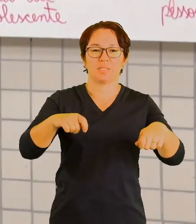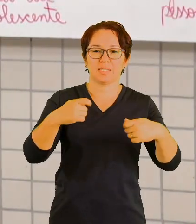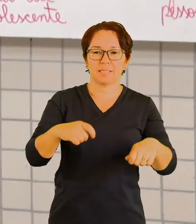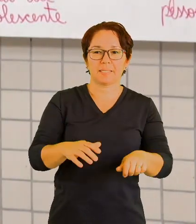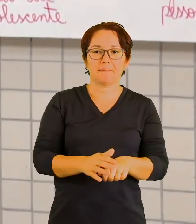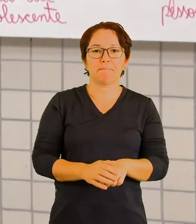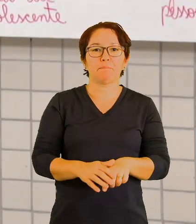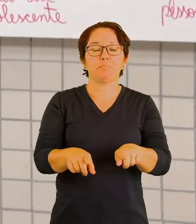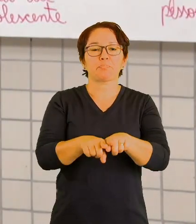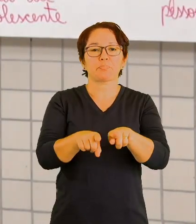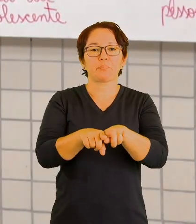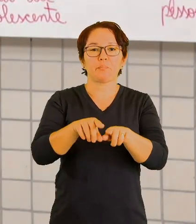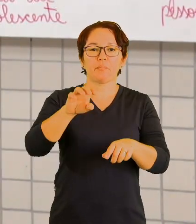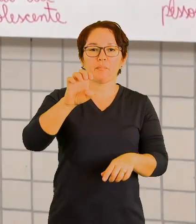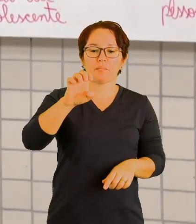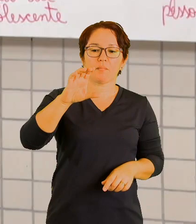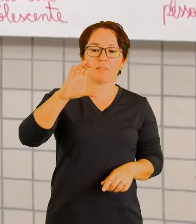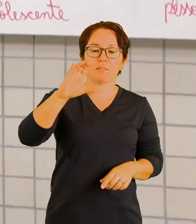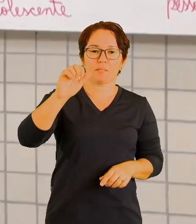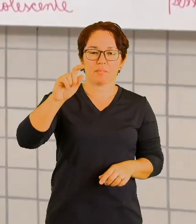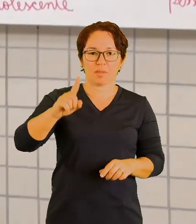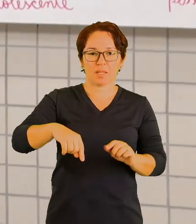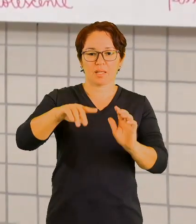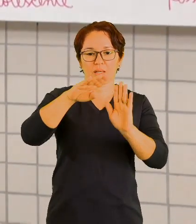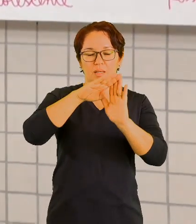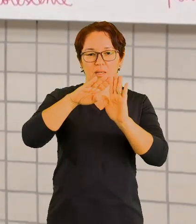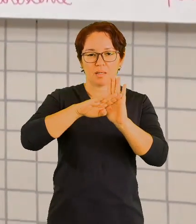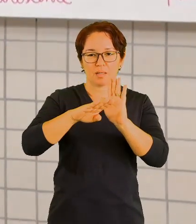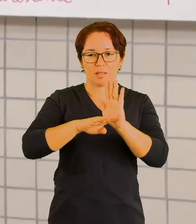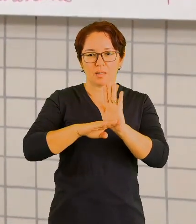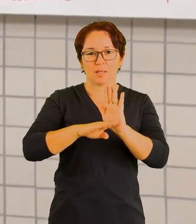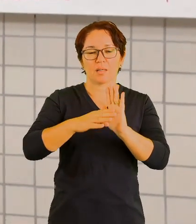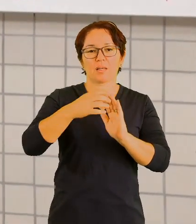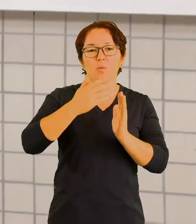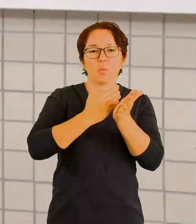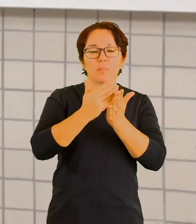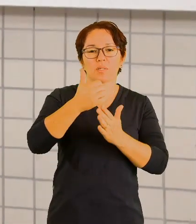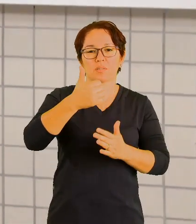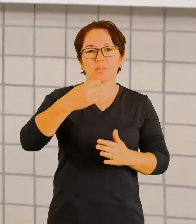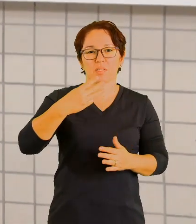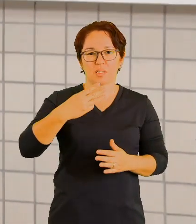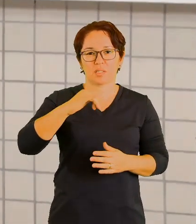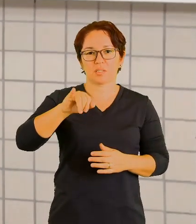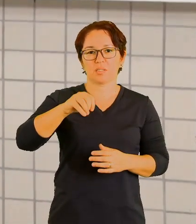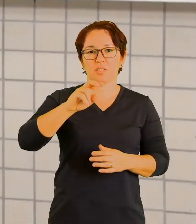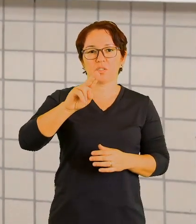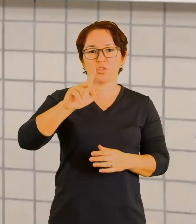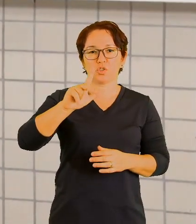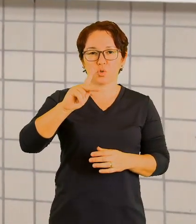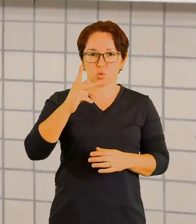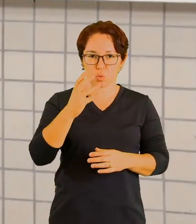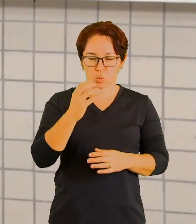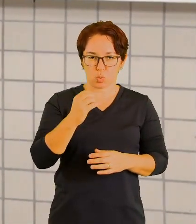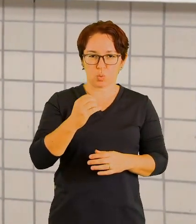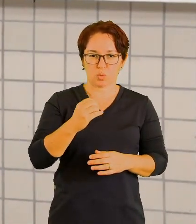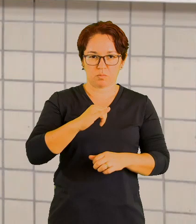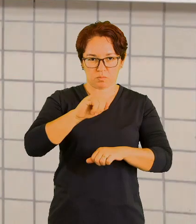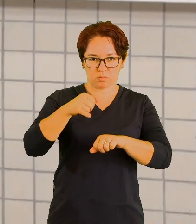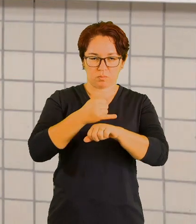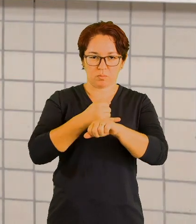conhecido como ECA, ele foi criado em 13 de julho de 1990. Tem o